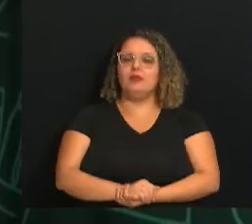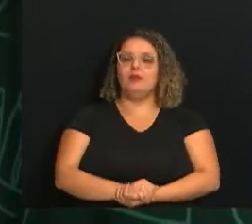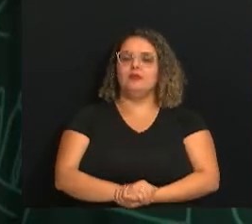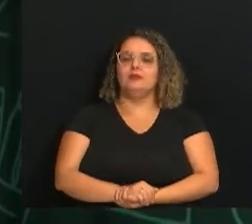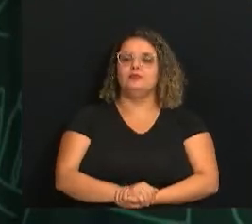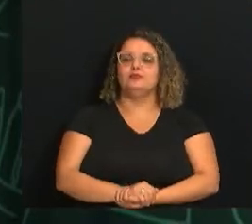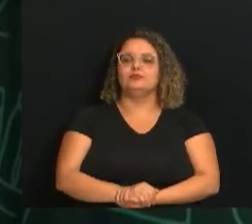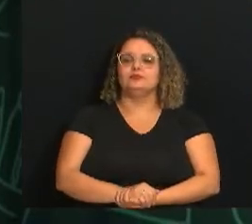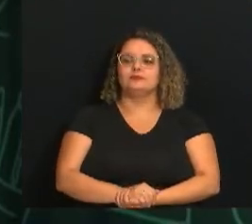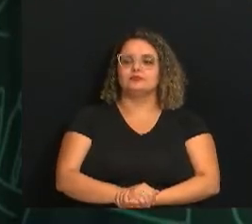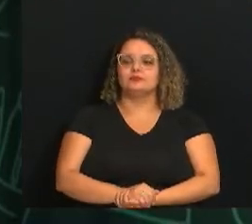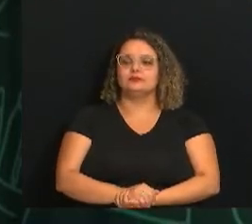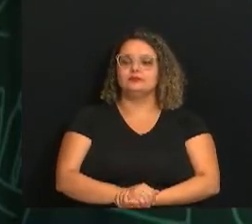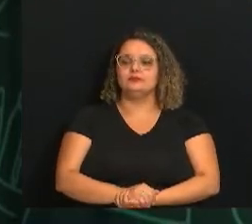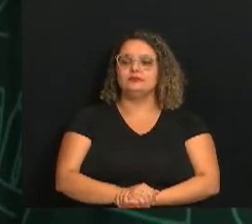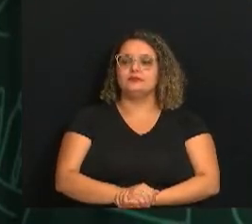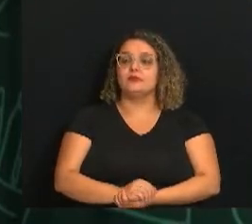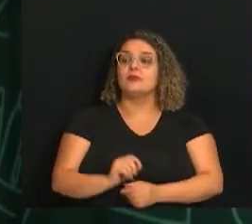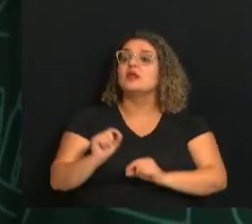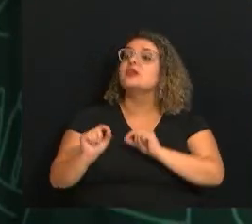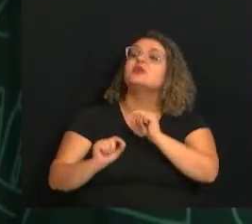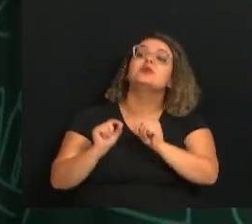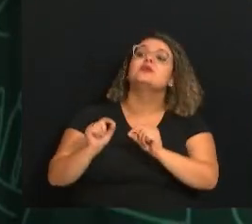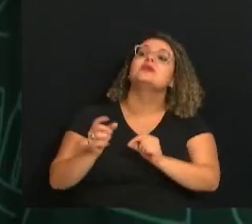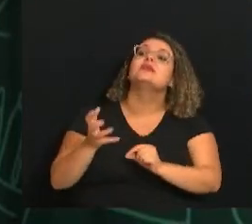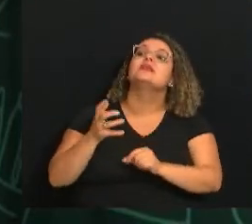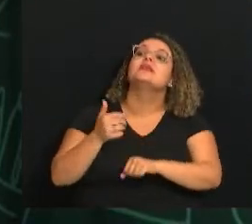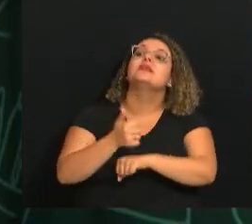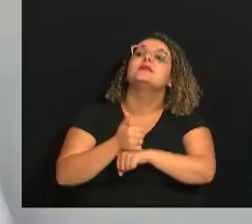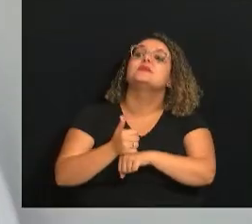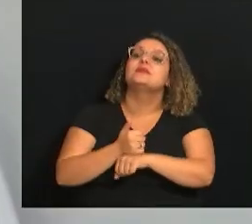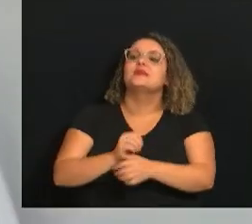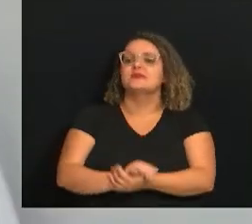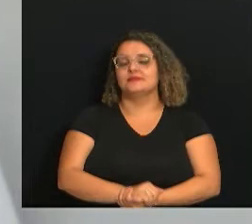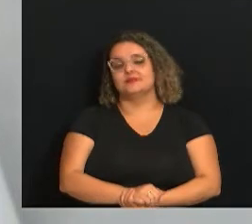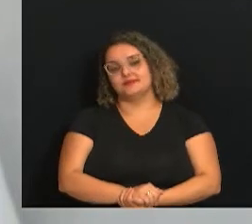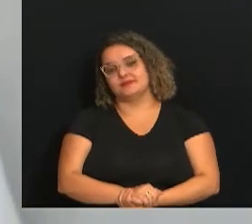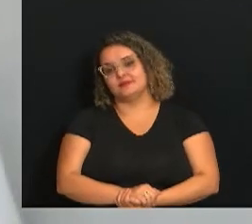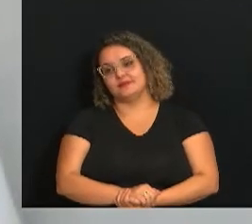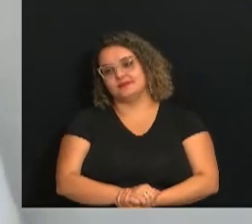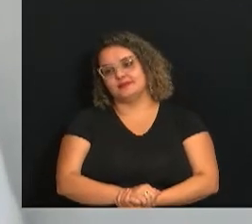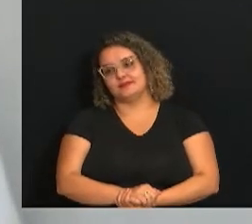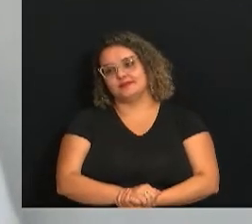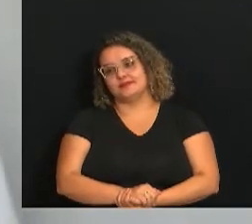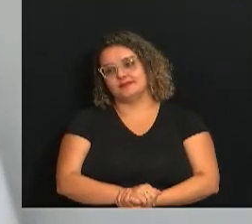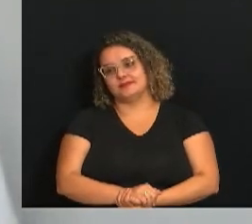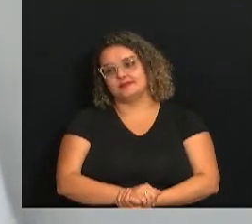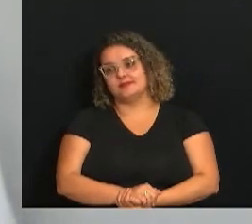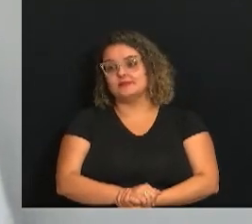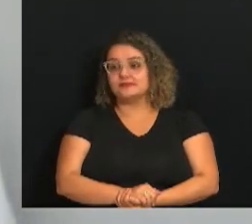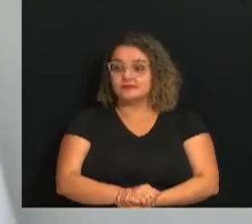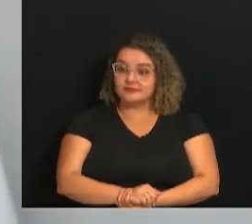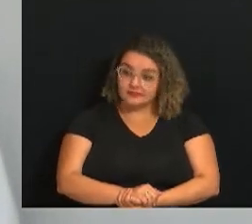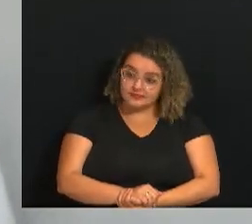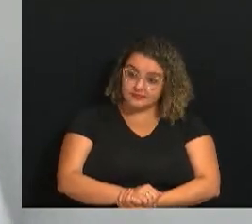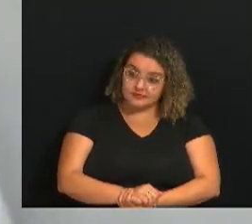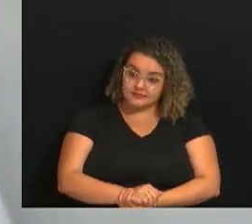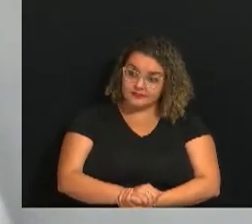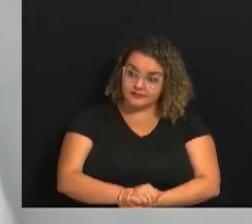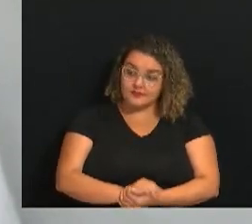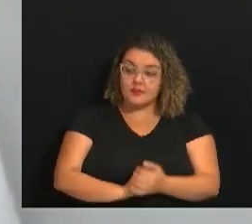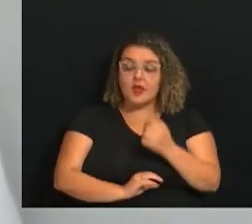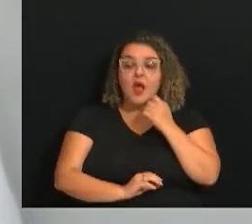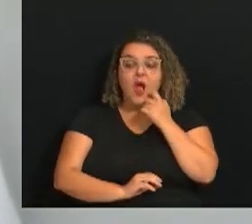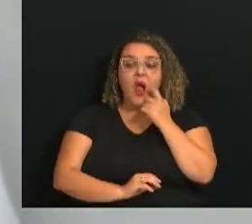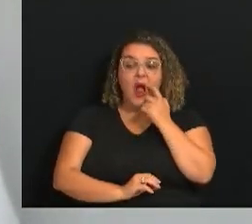Bom, e você quer ser o quê, Caio? Então, eu pretendo ser juiz federal. Primeiro porque eu acho que é uma